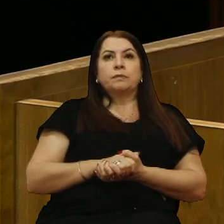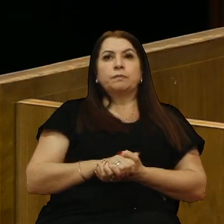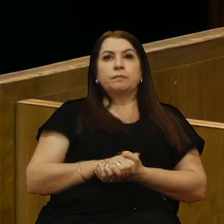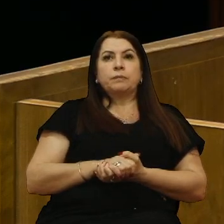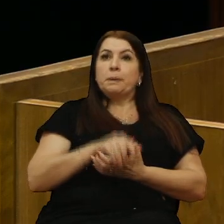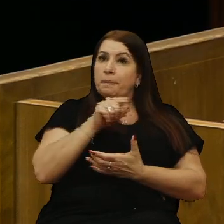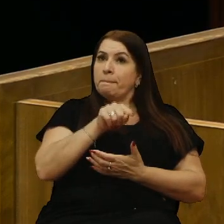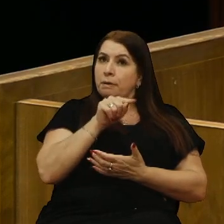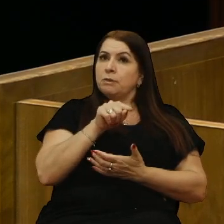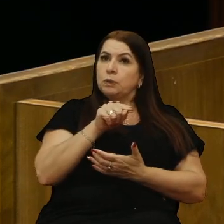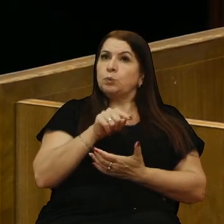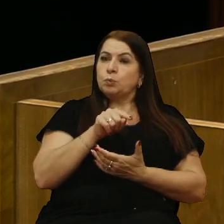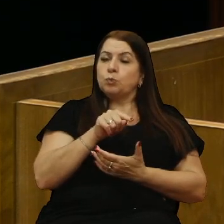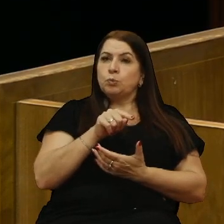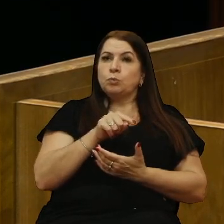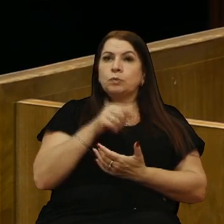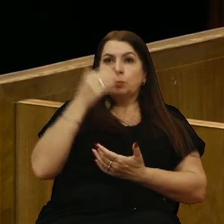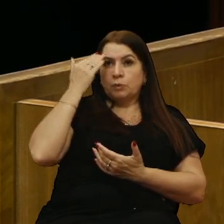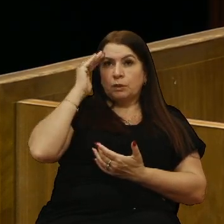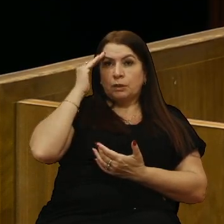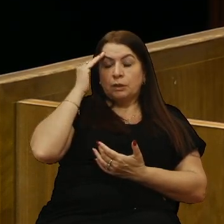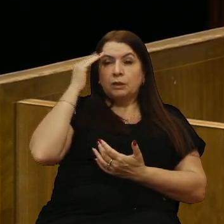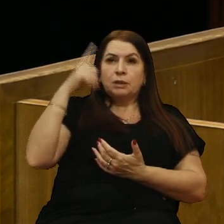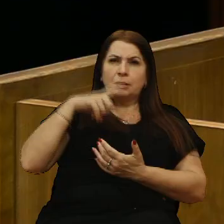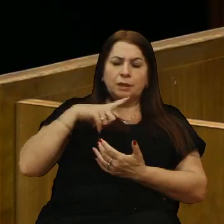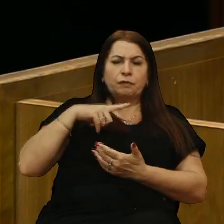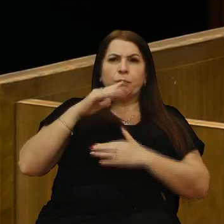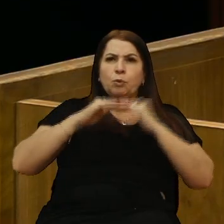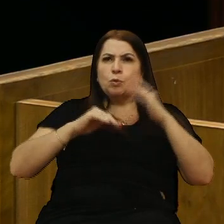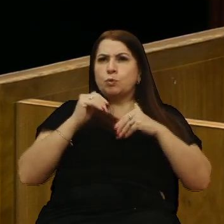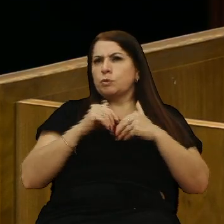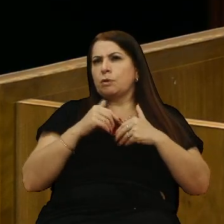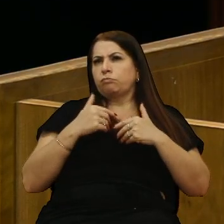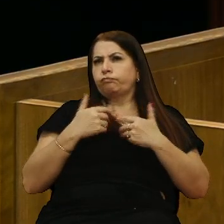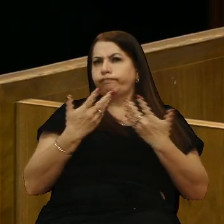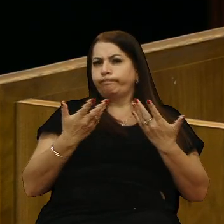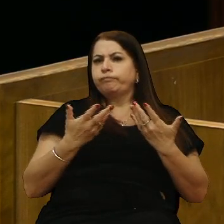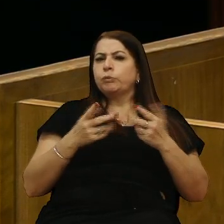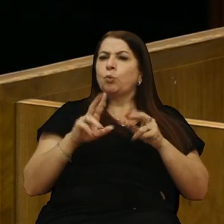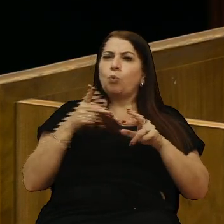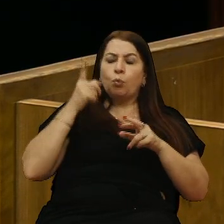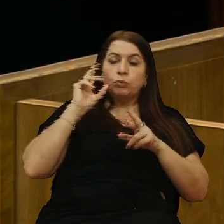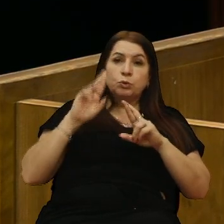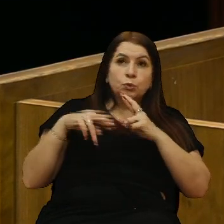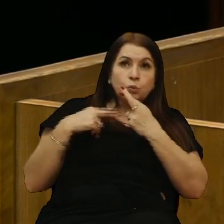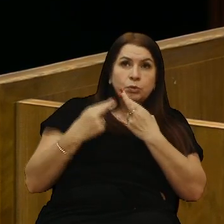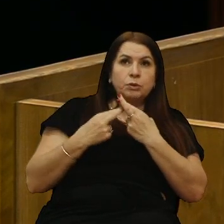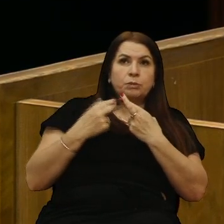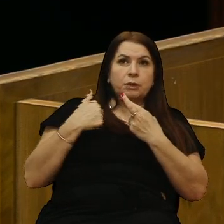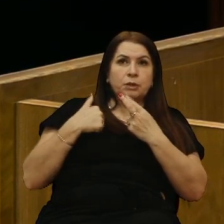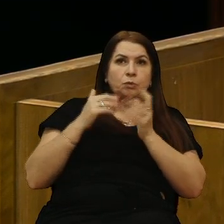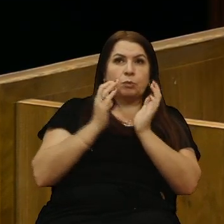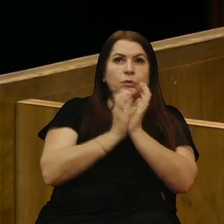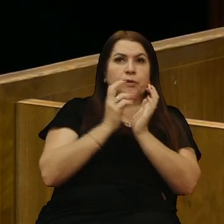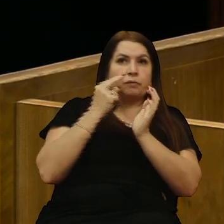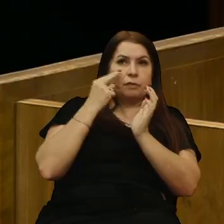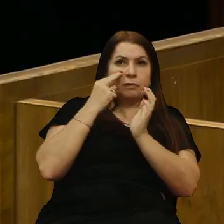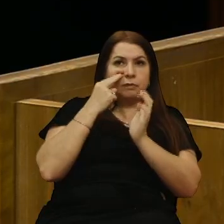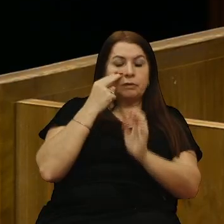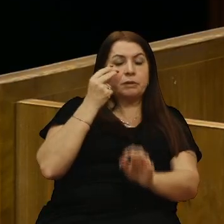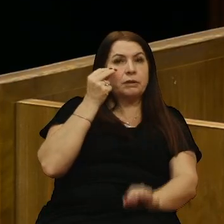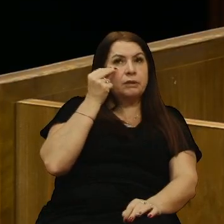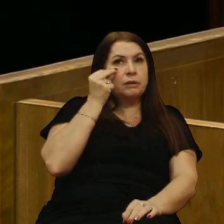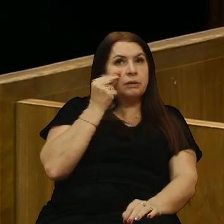justamente para isso. Eu entendo que houve uma construção muito grande e ontem nós nos reunimos, eu, o colega Fantinel, o colega